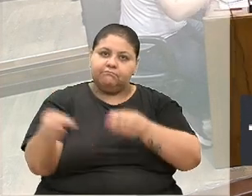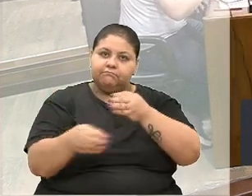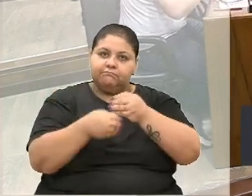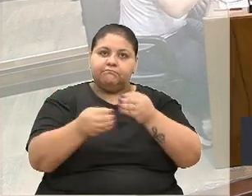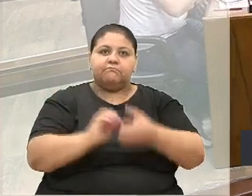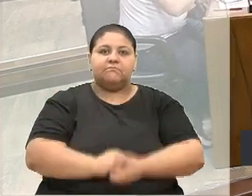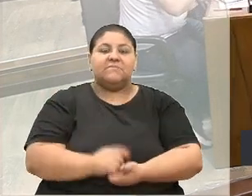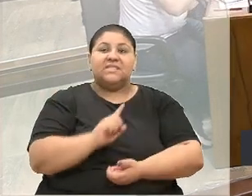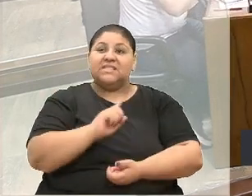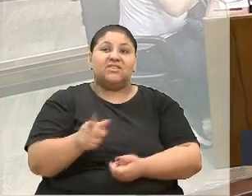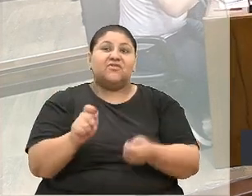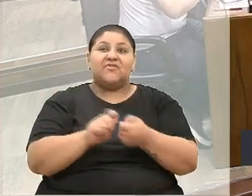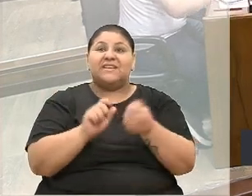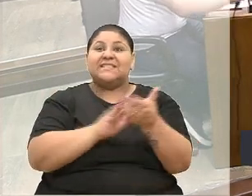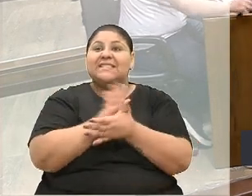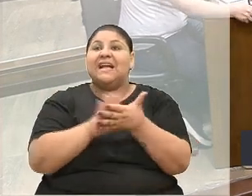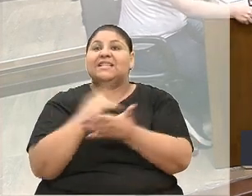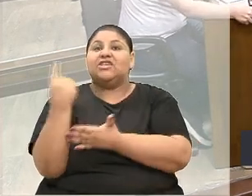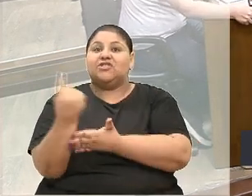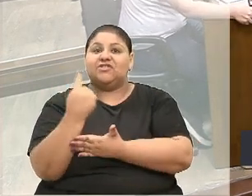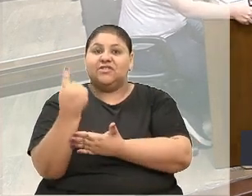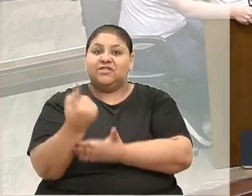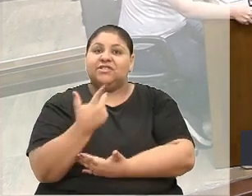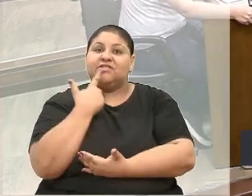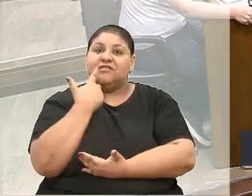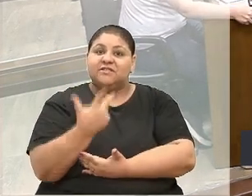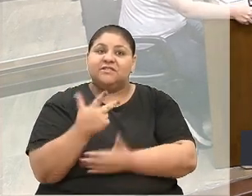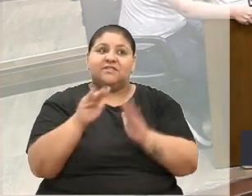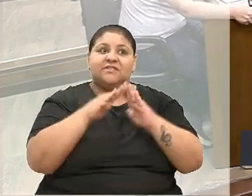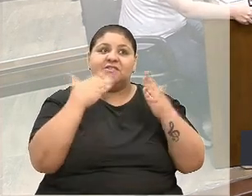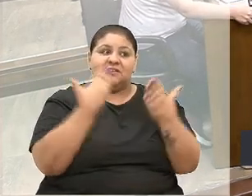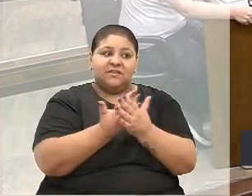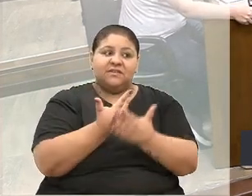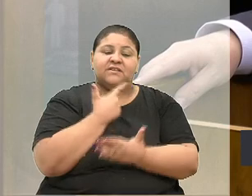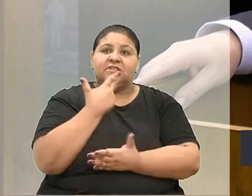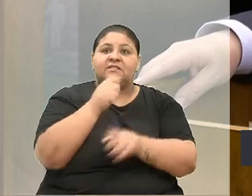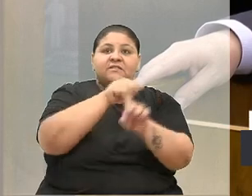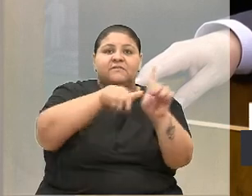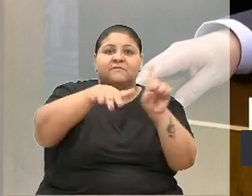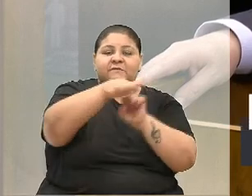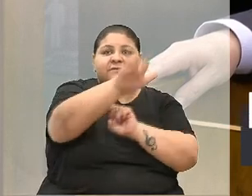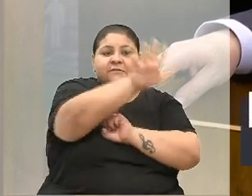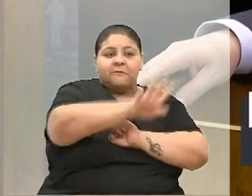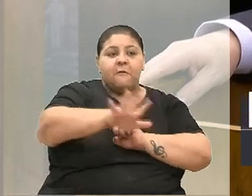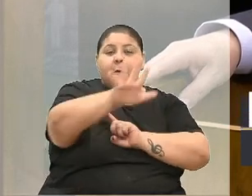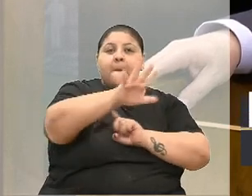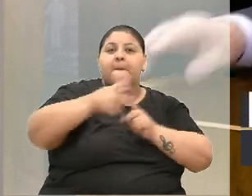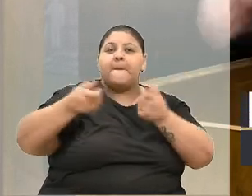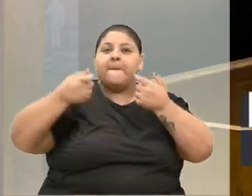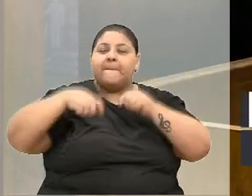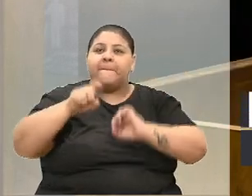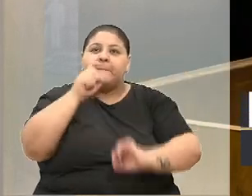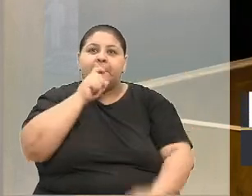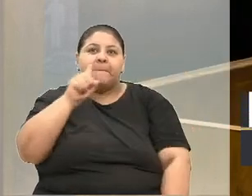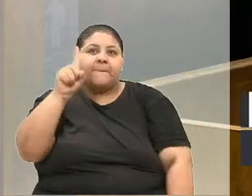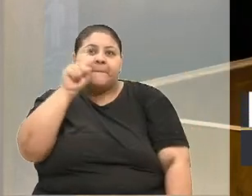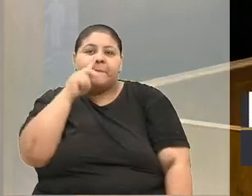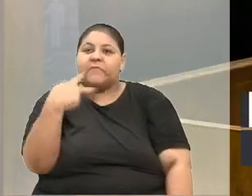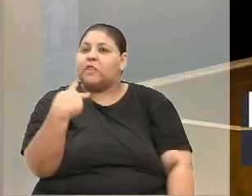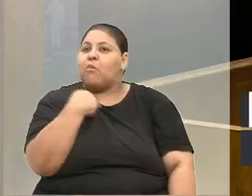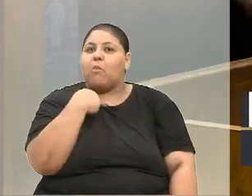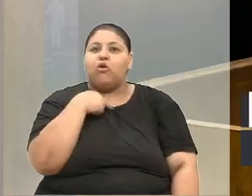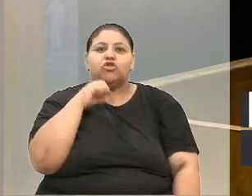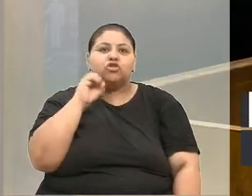Realmente não se faz nada sozinho. Quando a gente está falando de escola, a gente está falando da sociedade inteira, precisa dos pais. Os pais não podem